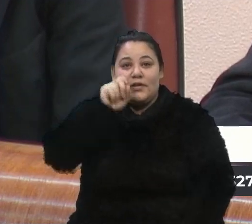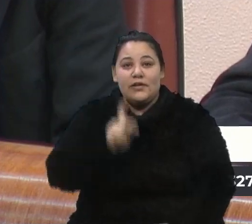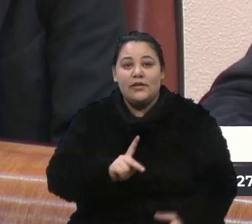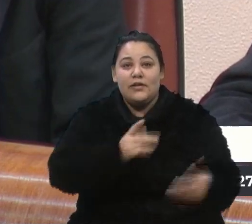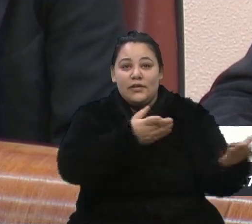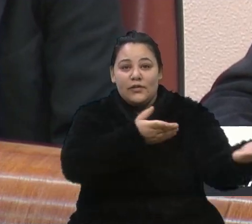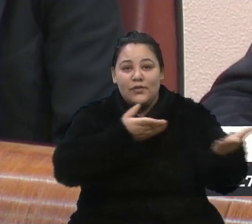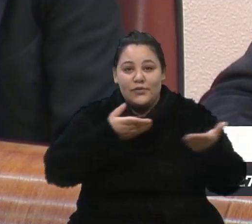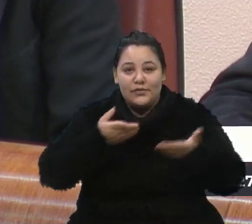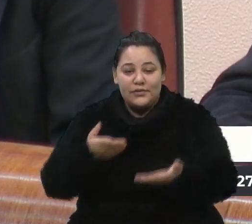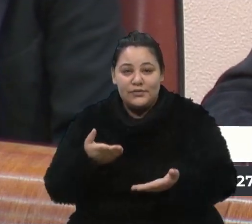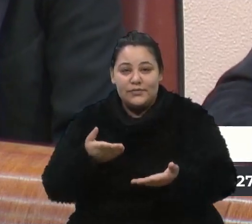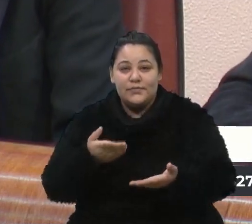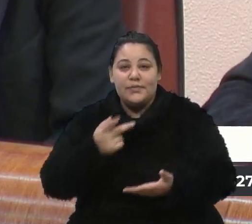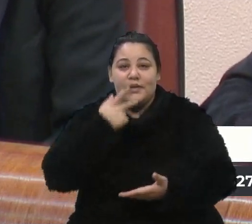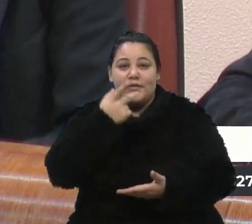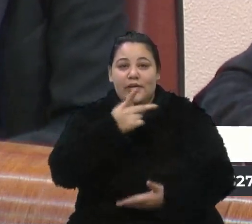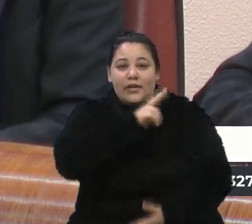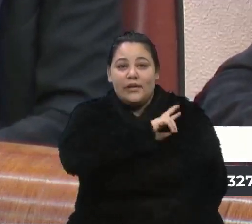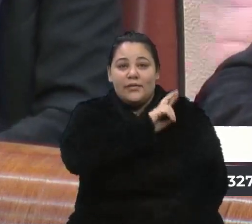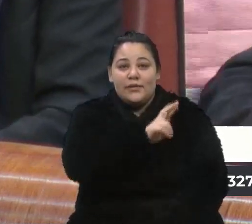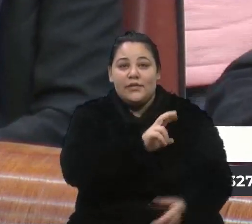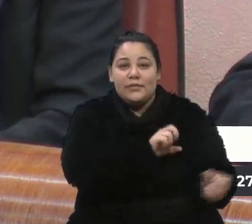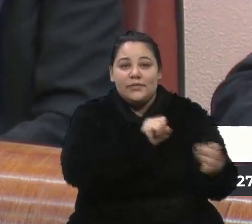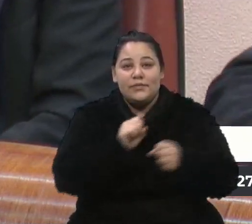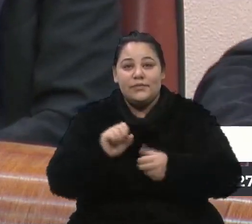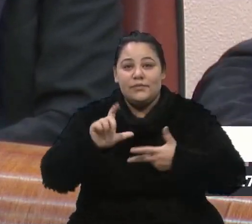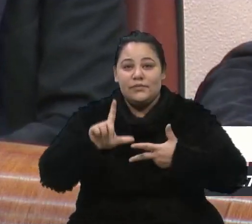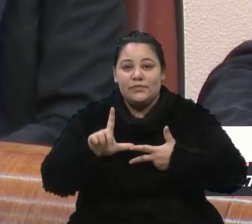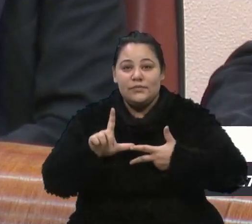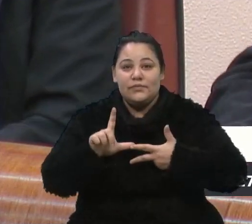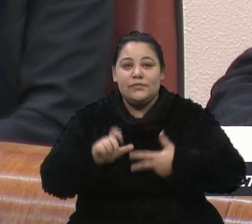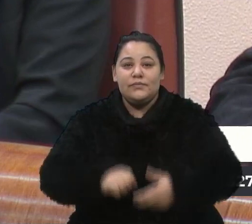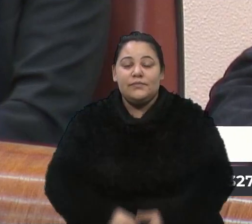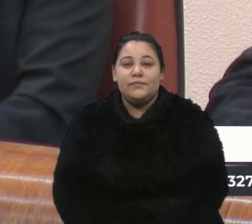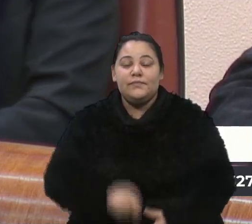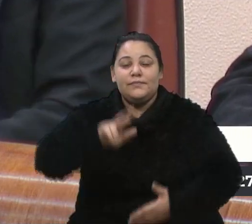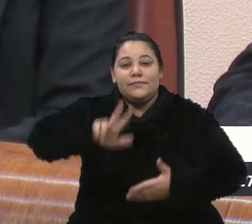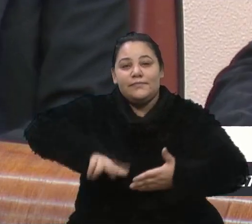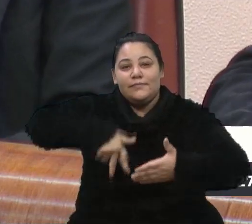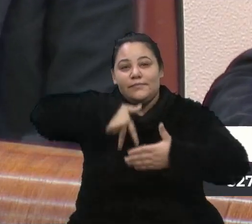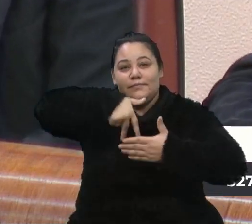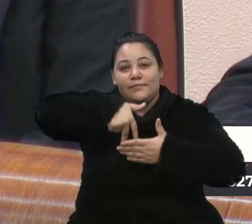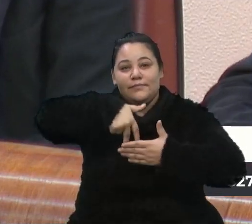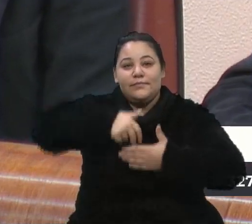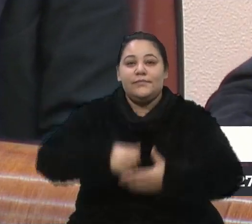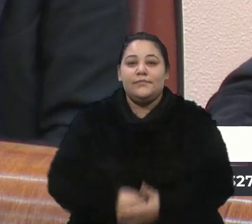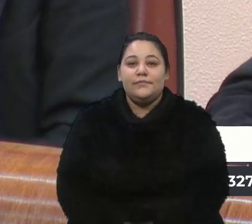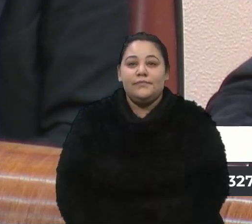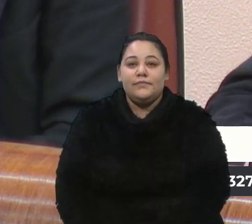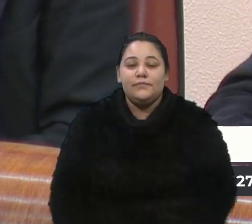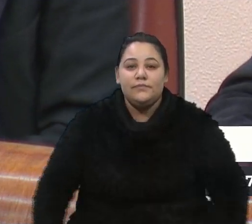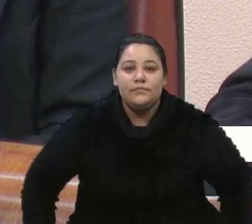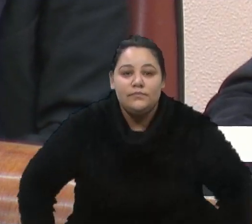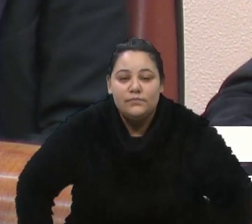que se pronuncie em nome deste poder legislativo. Na tribuna.